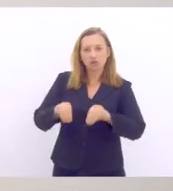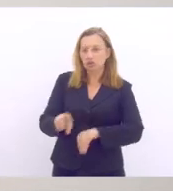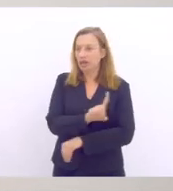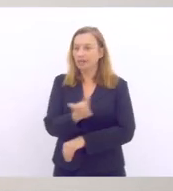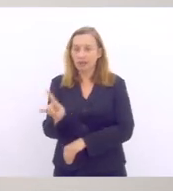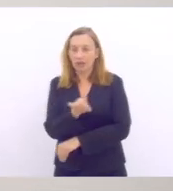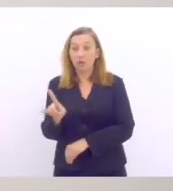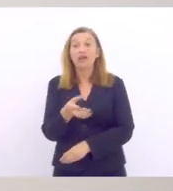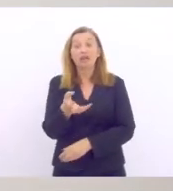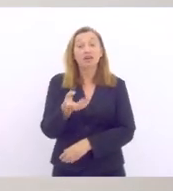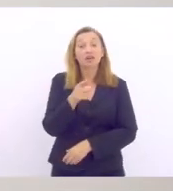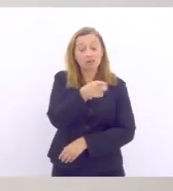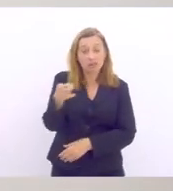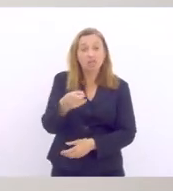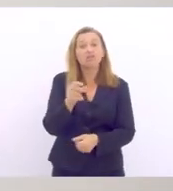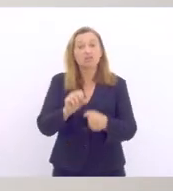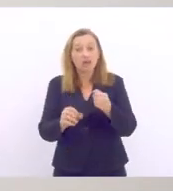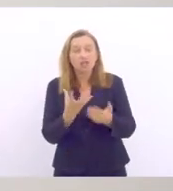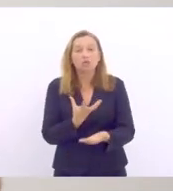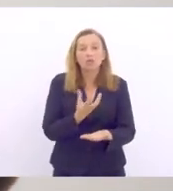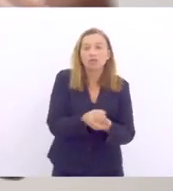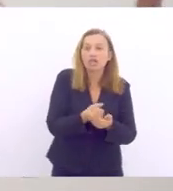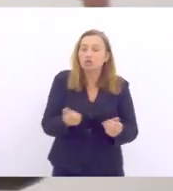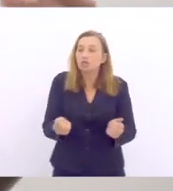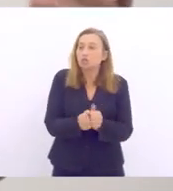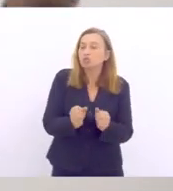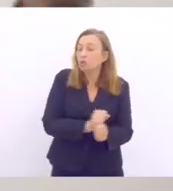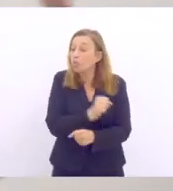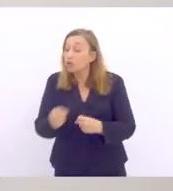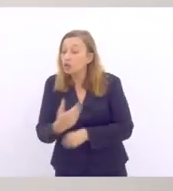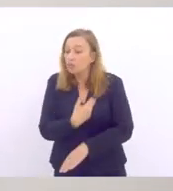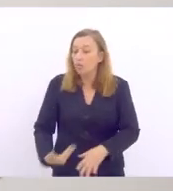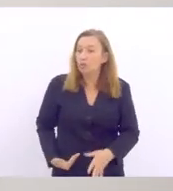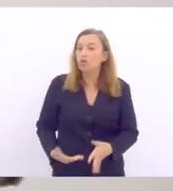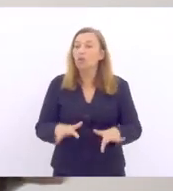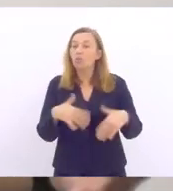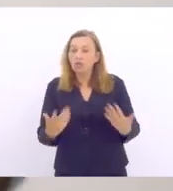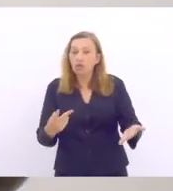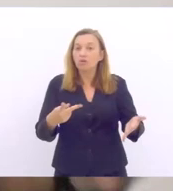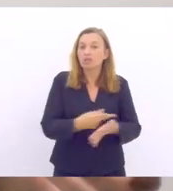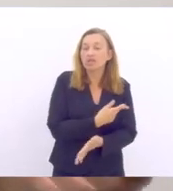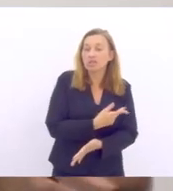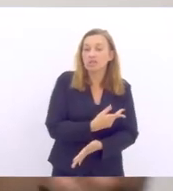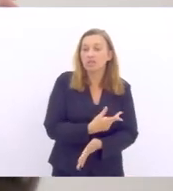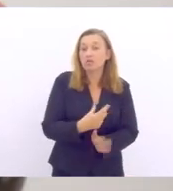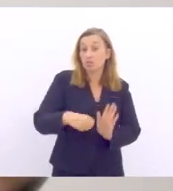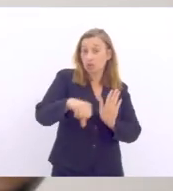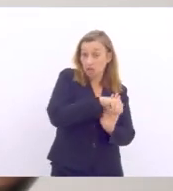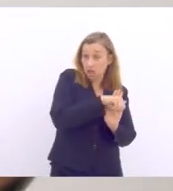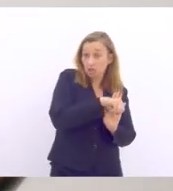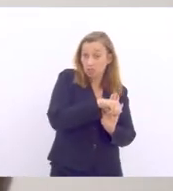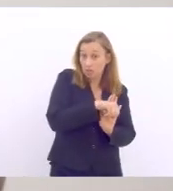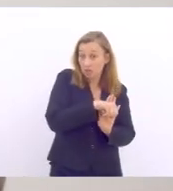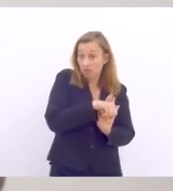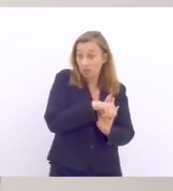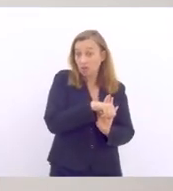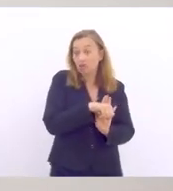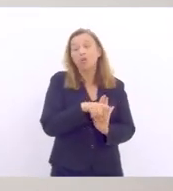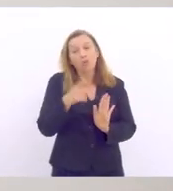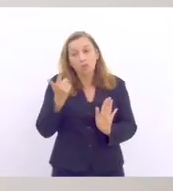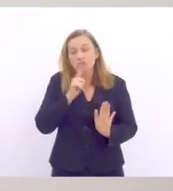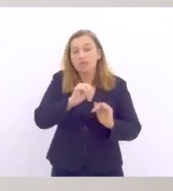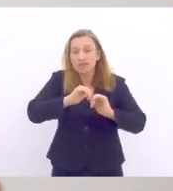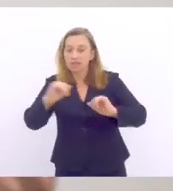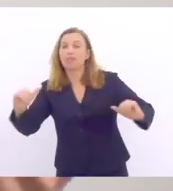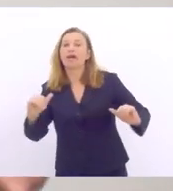querer que vocês realizem o cadastro junto ao poder público para quando se dizer um fato criminoso envolvendo a torcida, a gente consiga